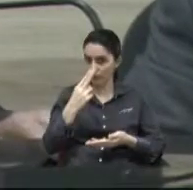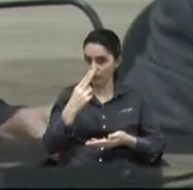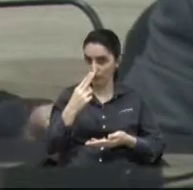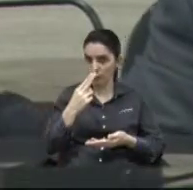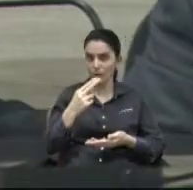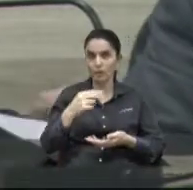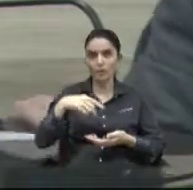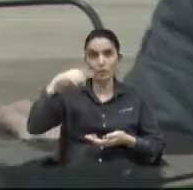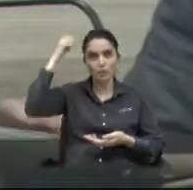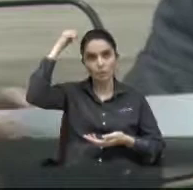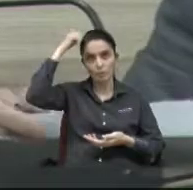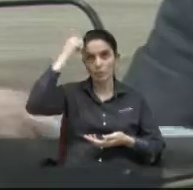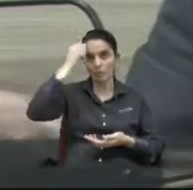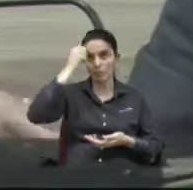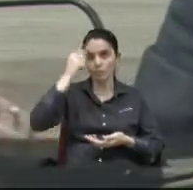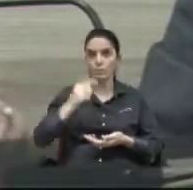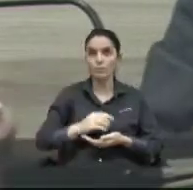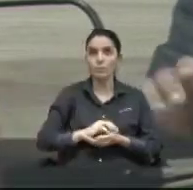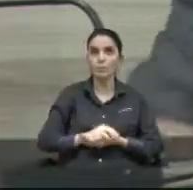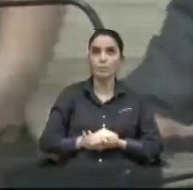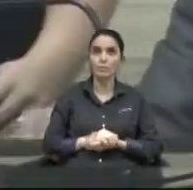senhor.